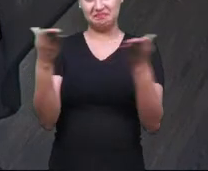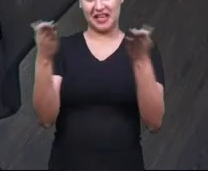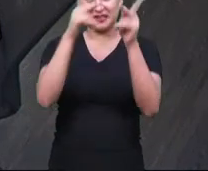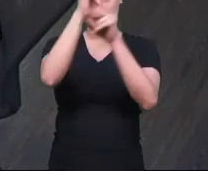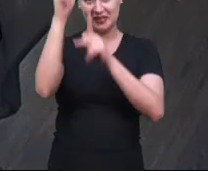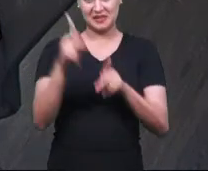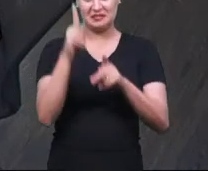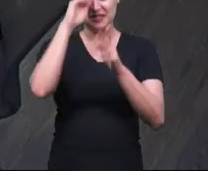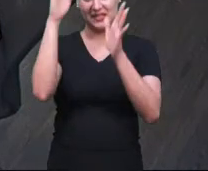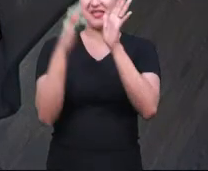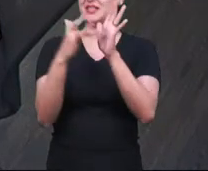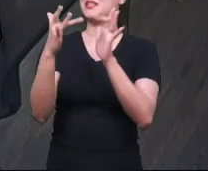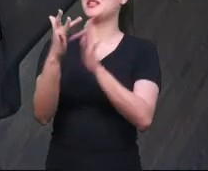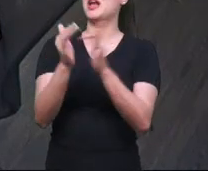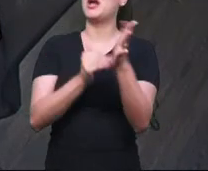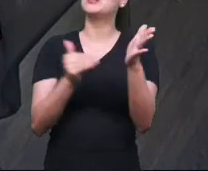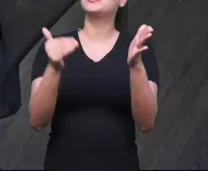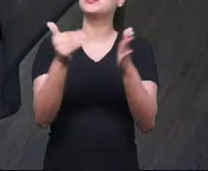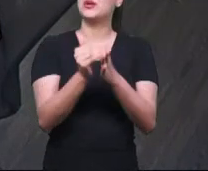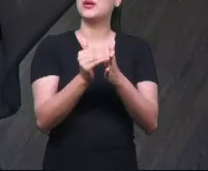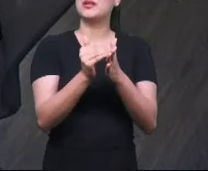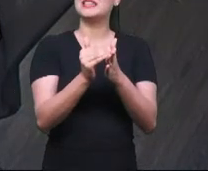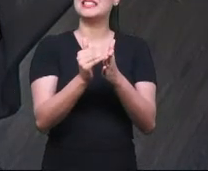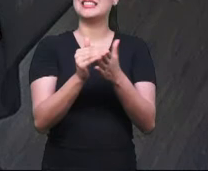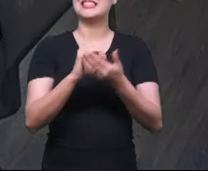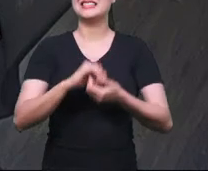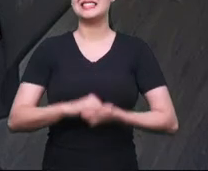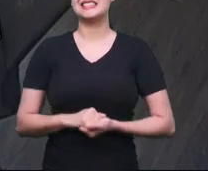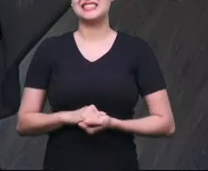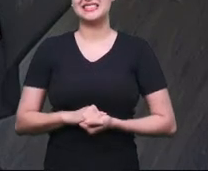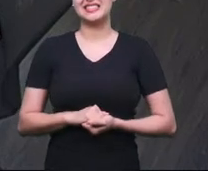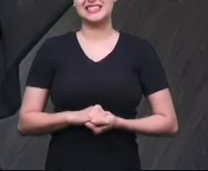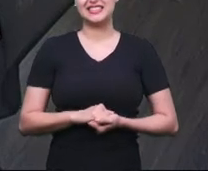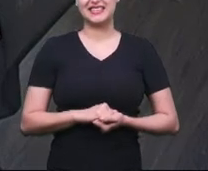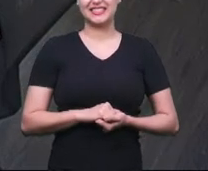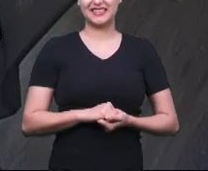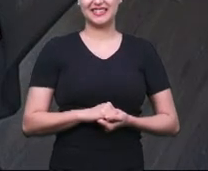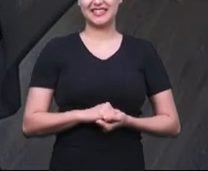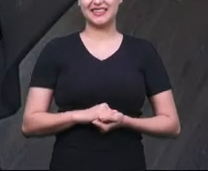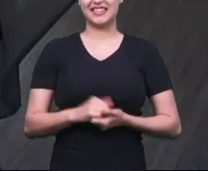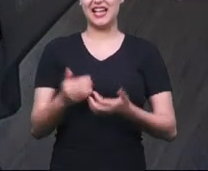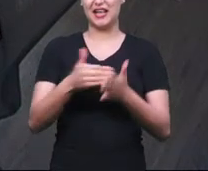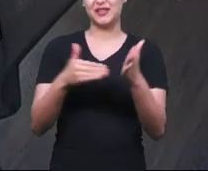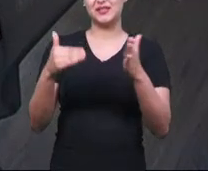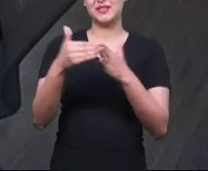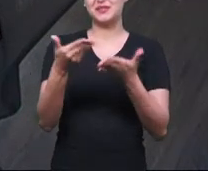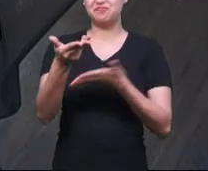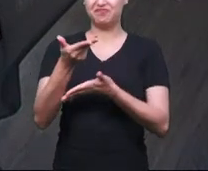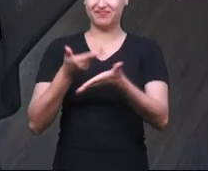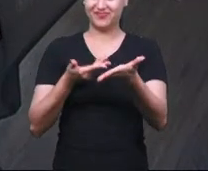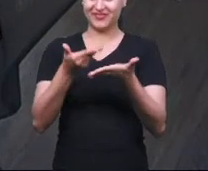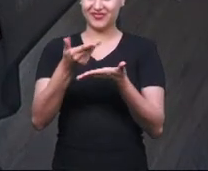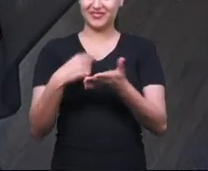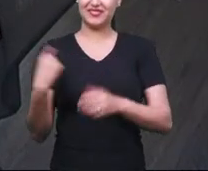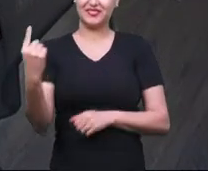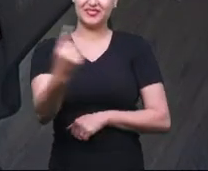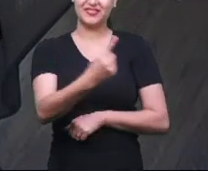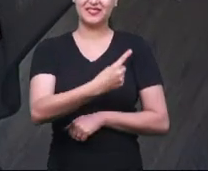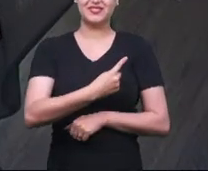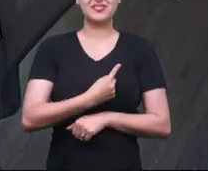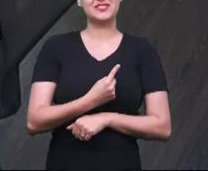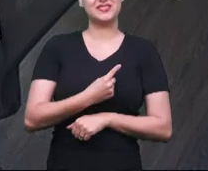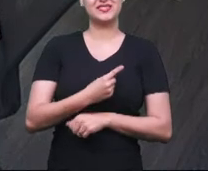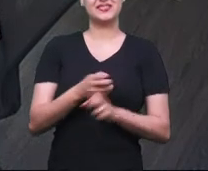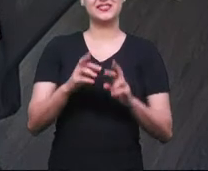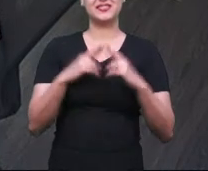Elias e Edson Ian, e a paz do Senhor Jesus a todos aqueles que compartilham conosco desta